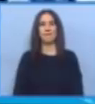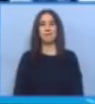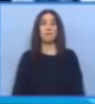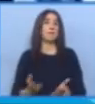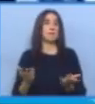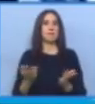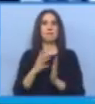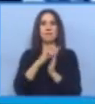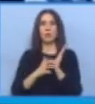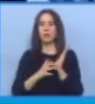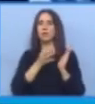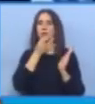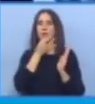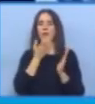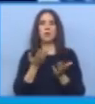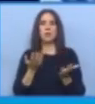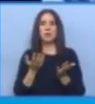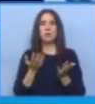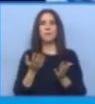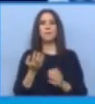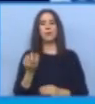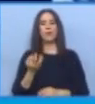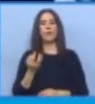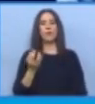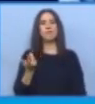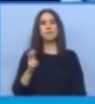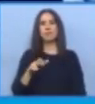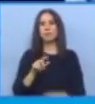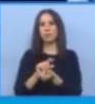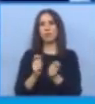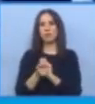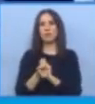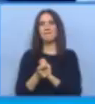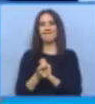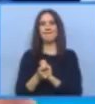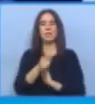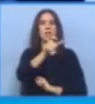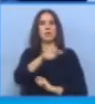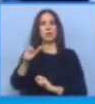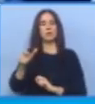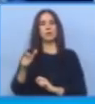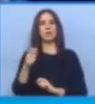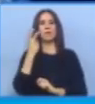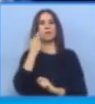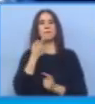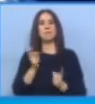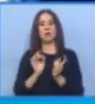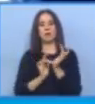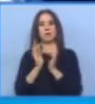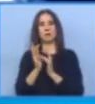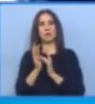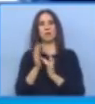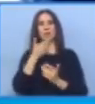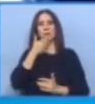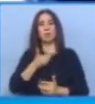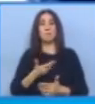textos falam de que houve ali umas mudanças, não é? Nas pessoas que fizeram a experiência do ressuscitado. E,